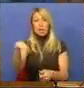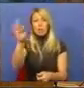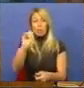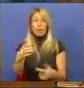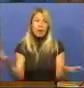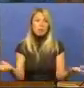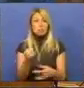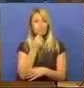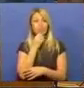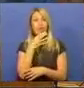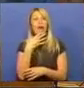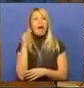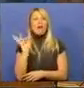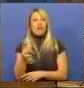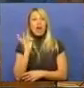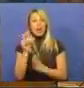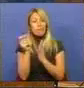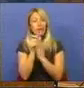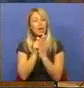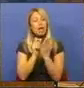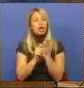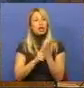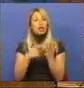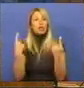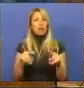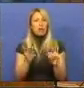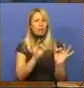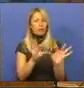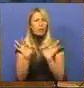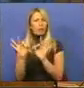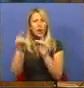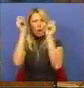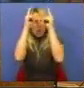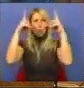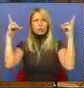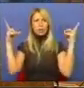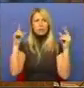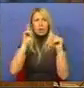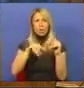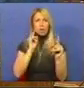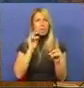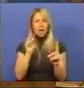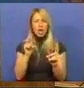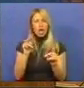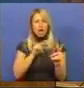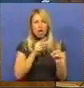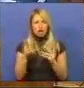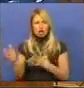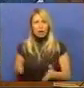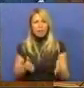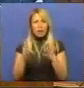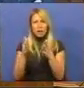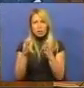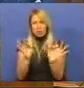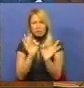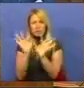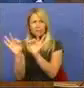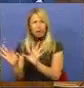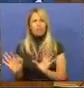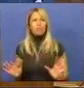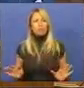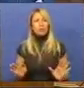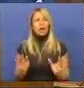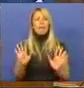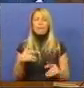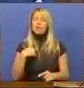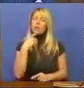Vale a pena registar que há uma coincidência de concepção e de estratégia nessa matéria. Mas eu diria o seguinte, Sr.